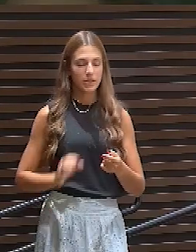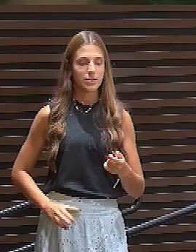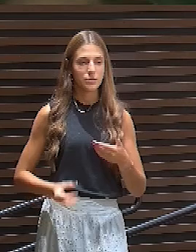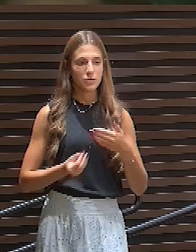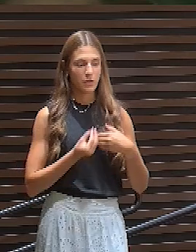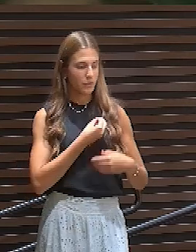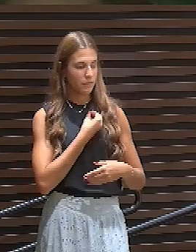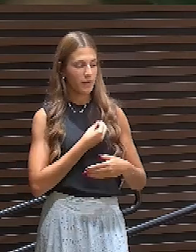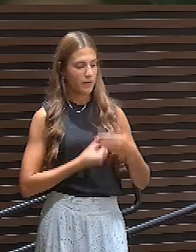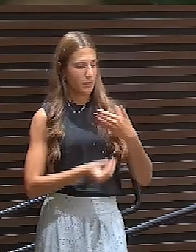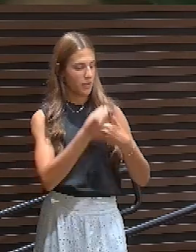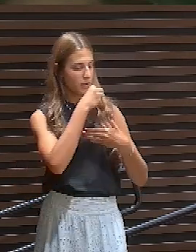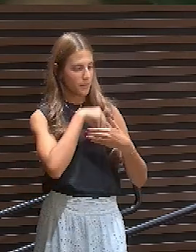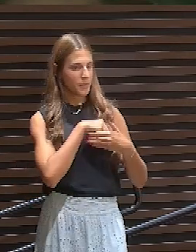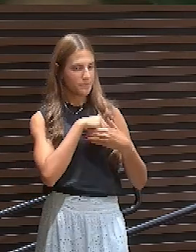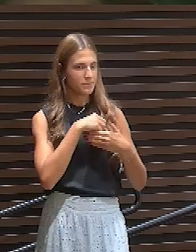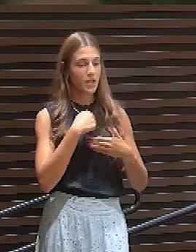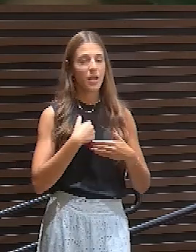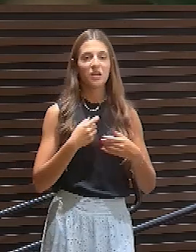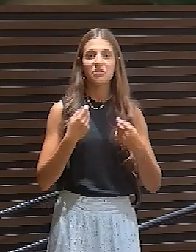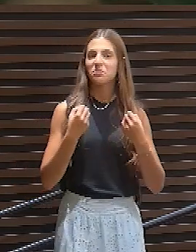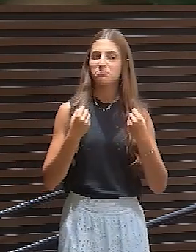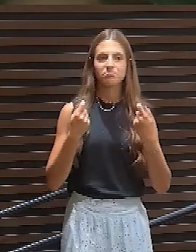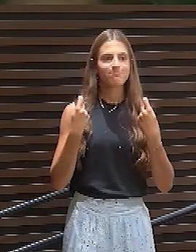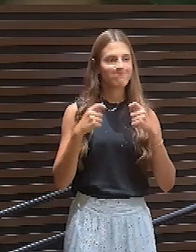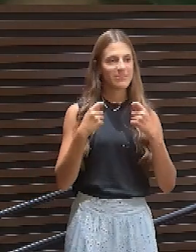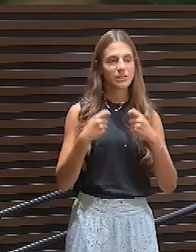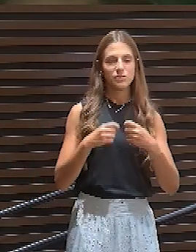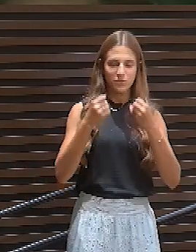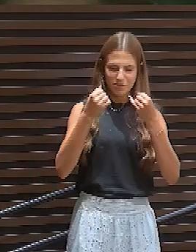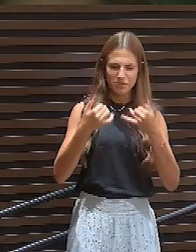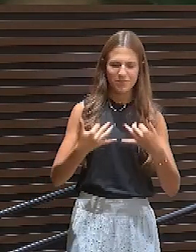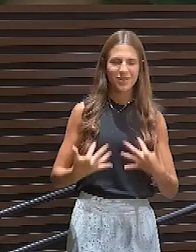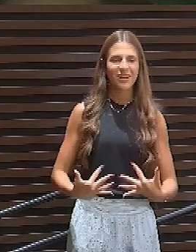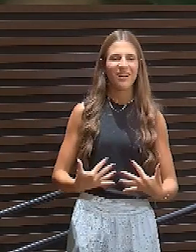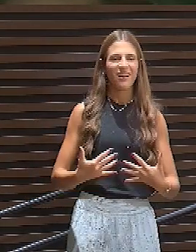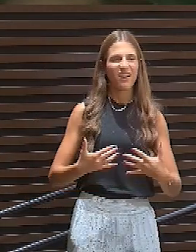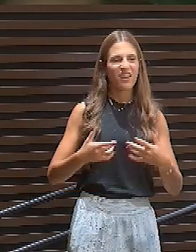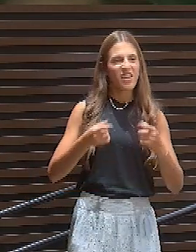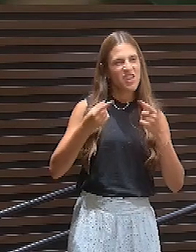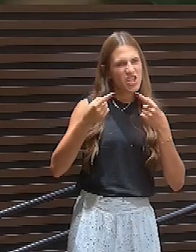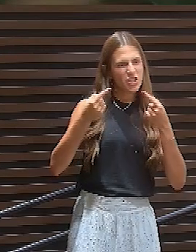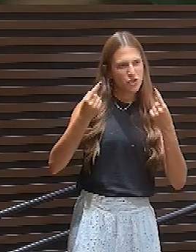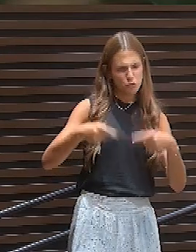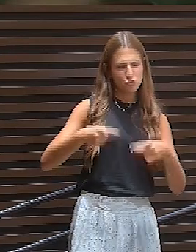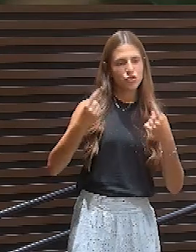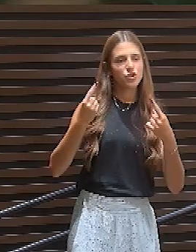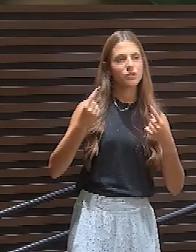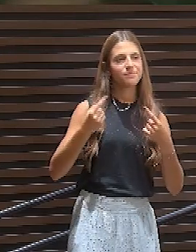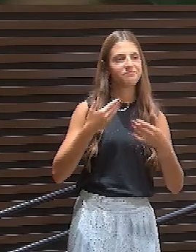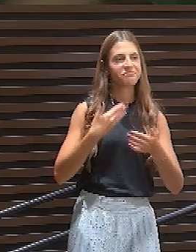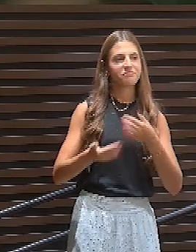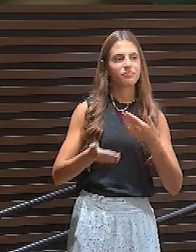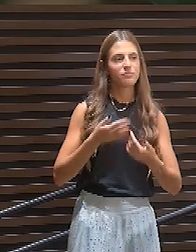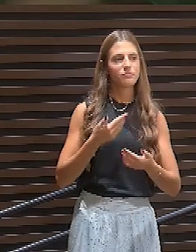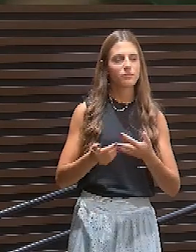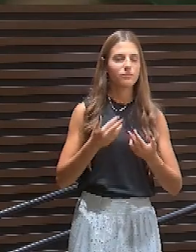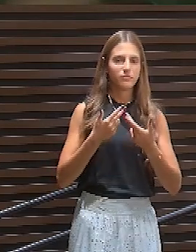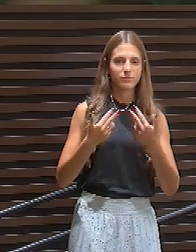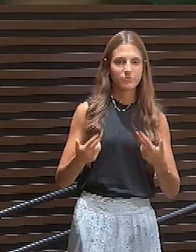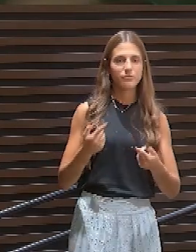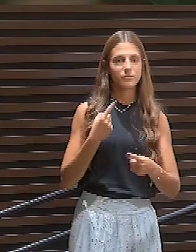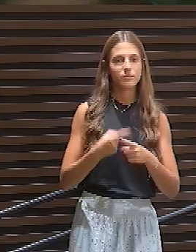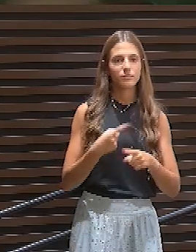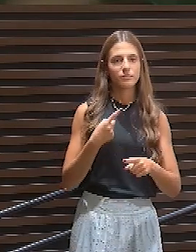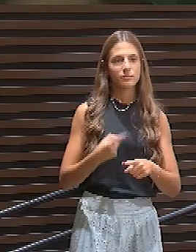Não tenho que me explicar, nem discutir com ele sobre qualquer coisa. O que a palavra de Deus diz